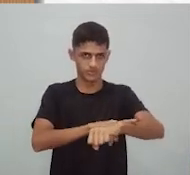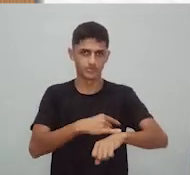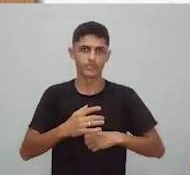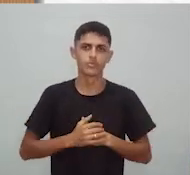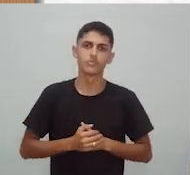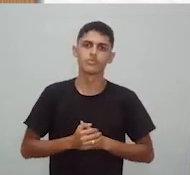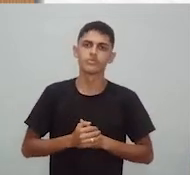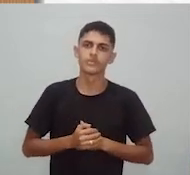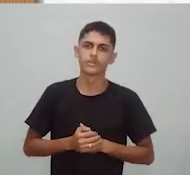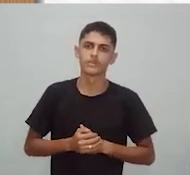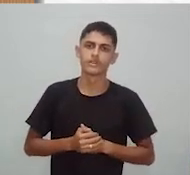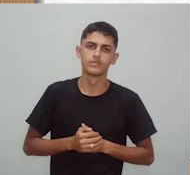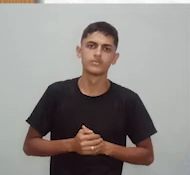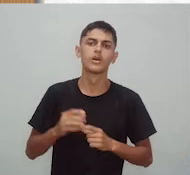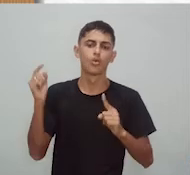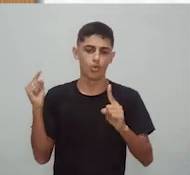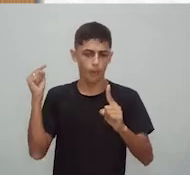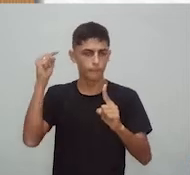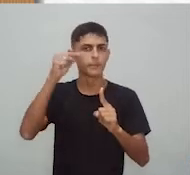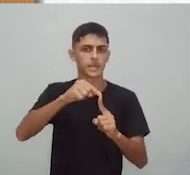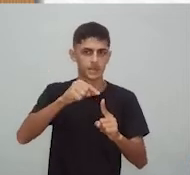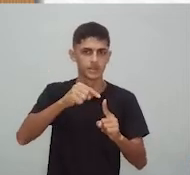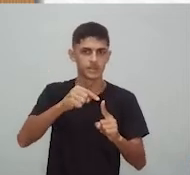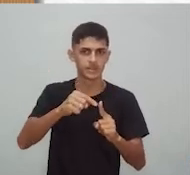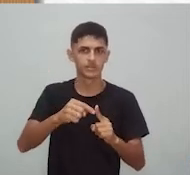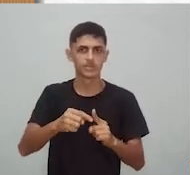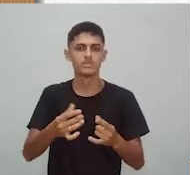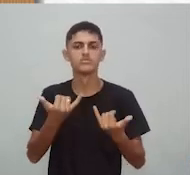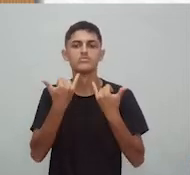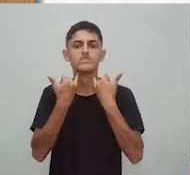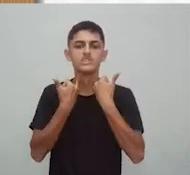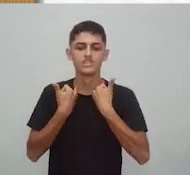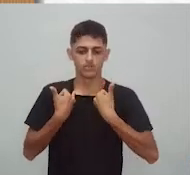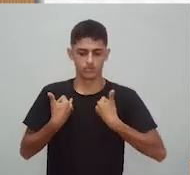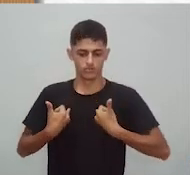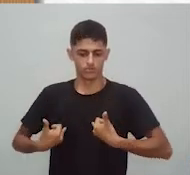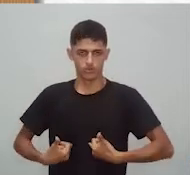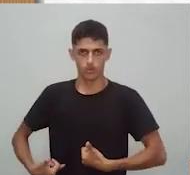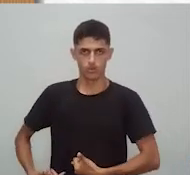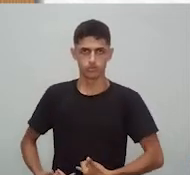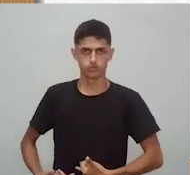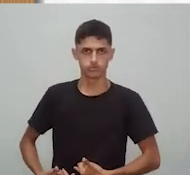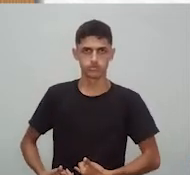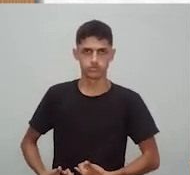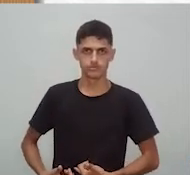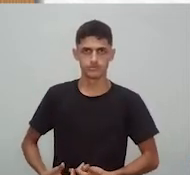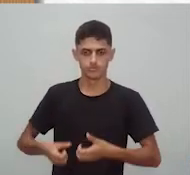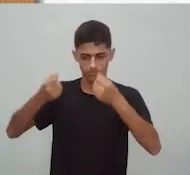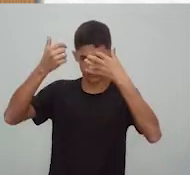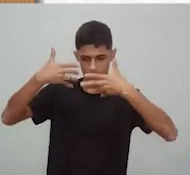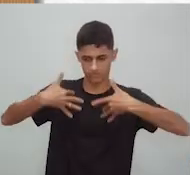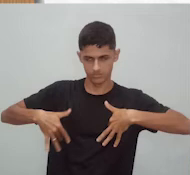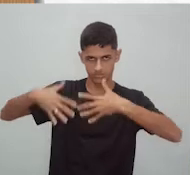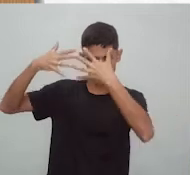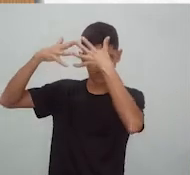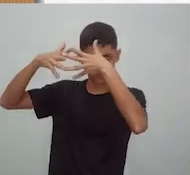Então isso é a função do nosso sistema nervoso periférico, no qual são realizadas as funções